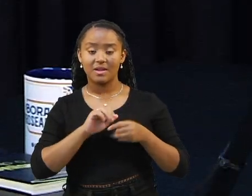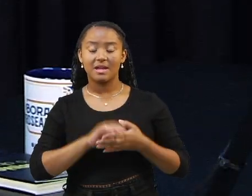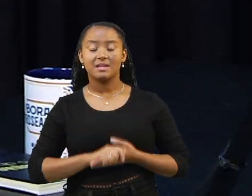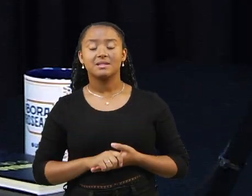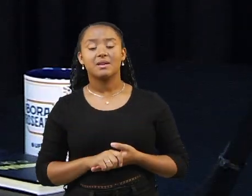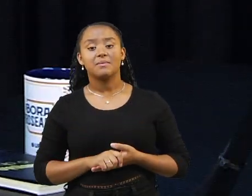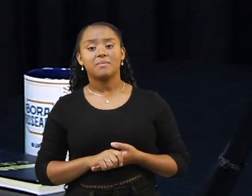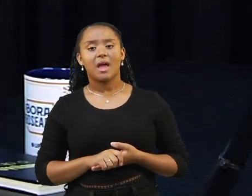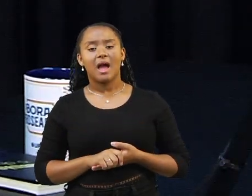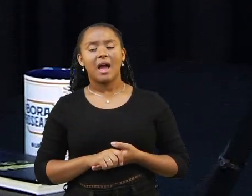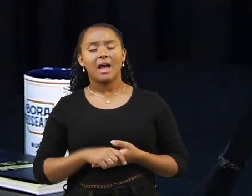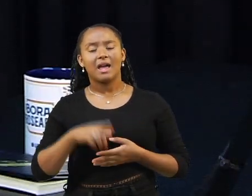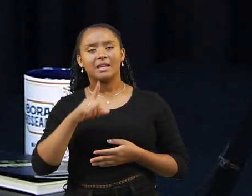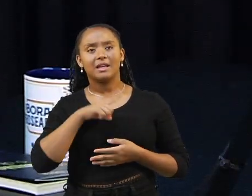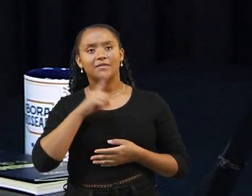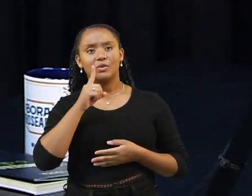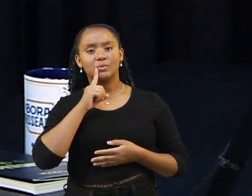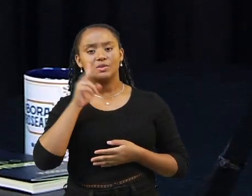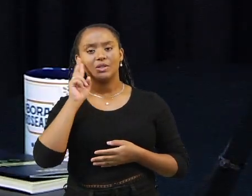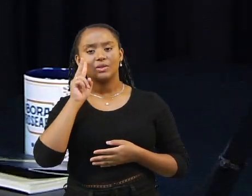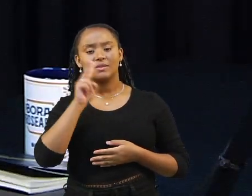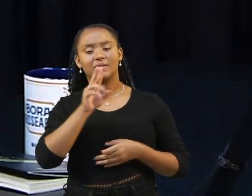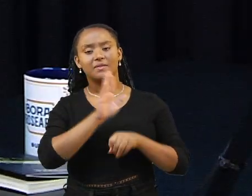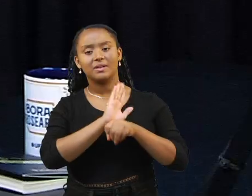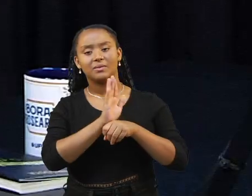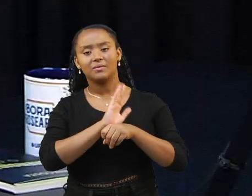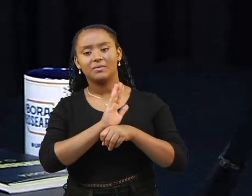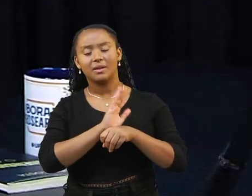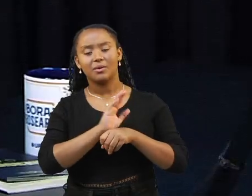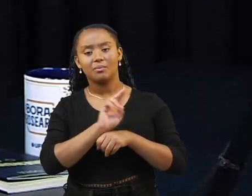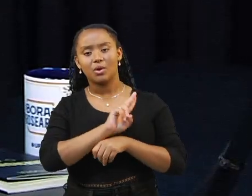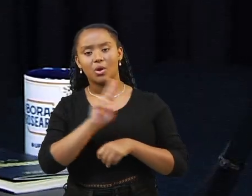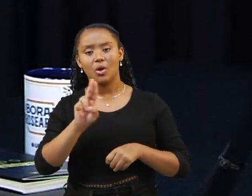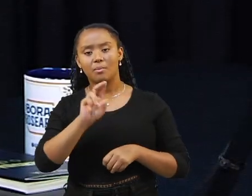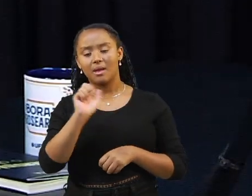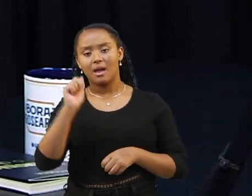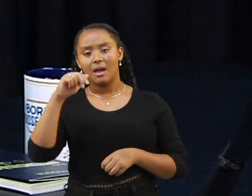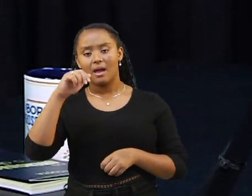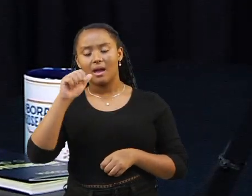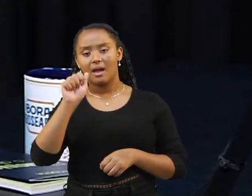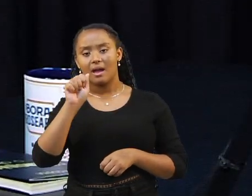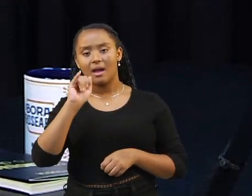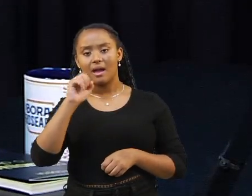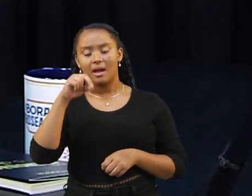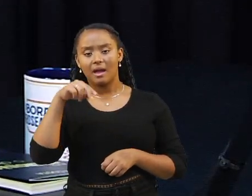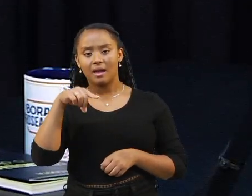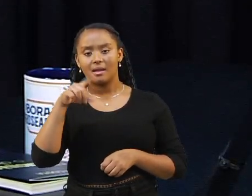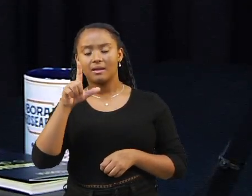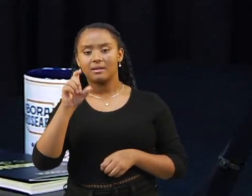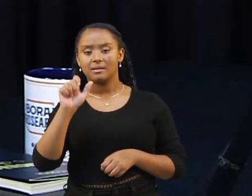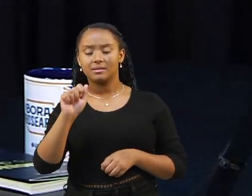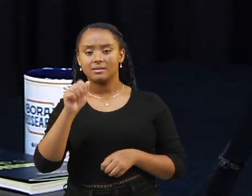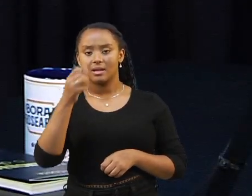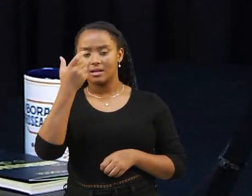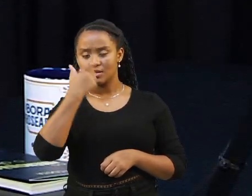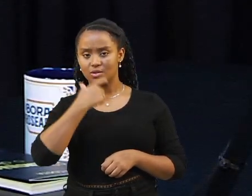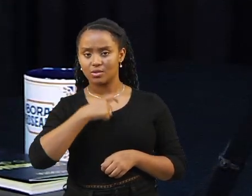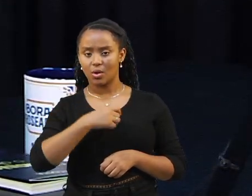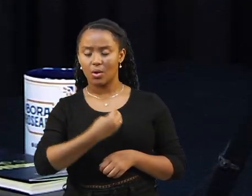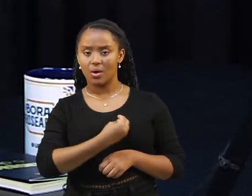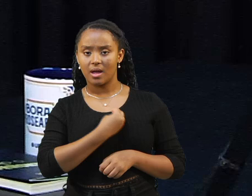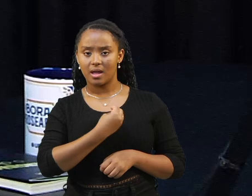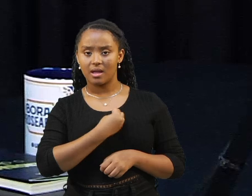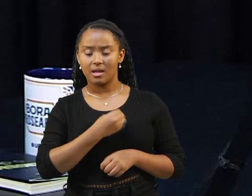retransplante. E um dia eu estava passando aquele filme, Ainda Estou Aqui, e ele queria, porque eu falei,